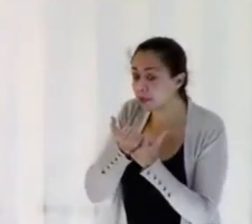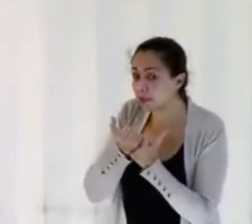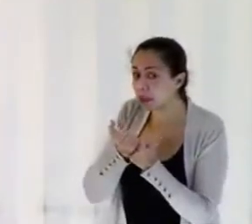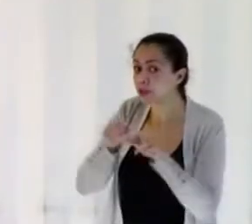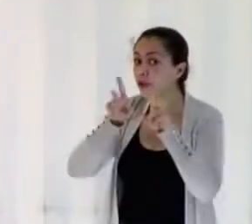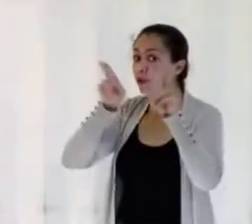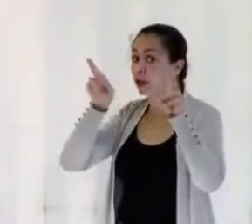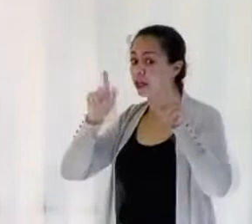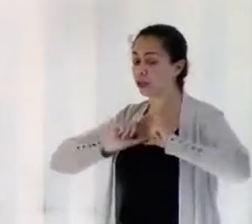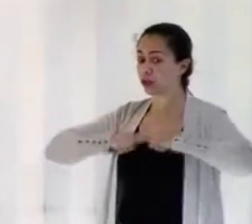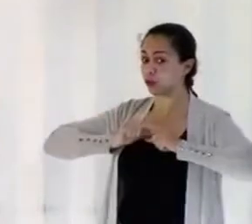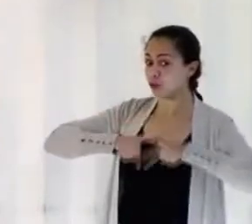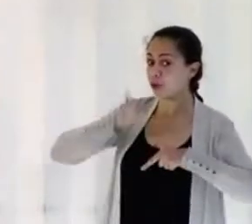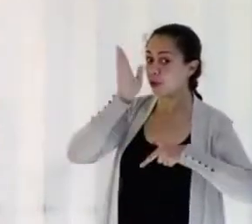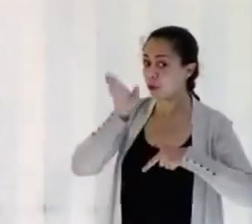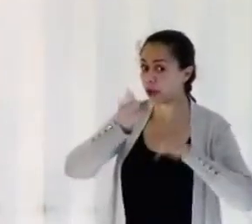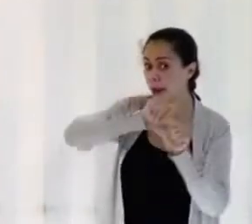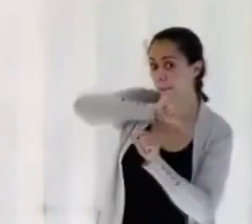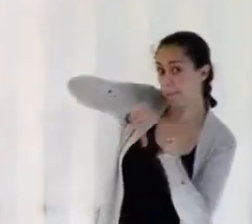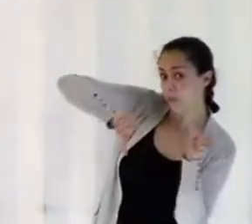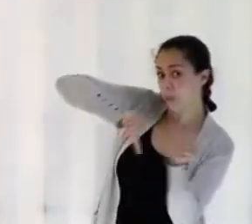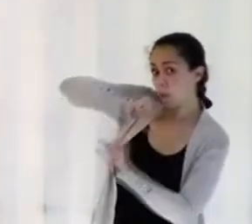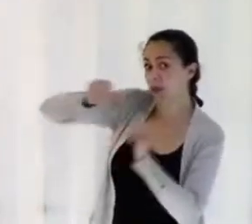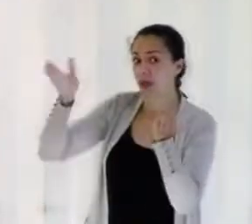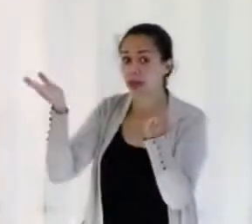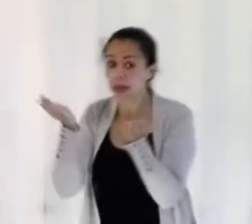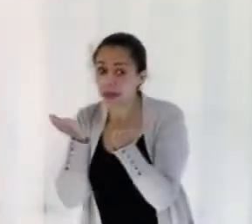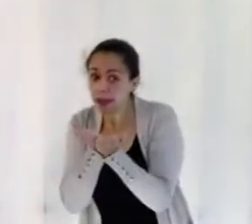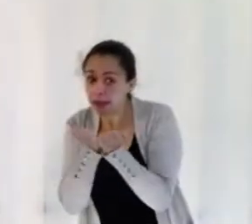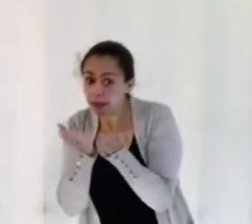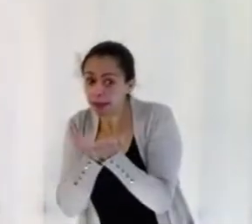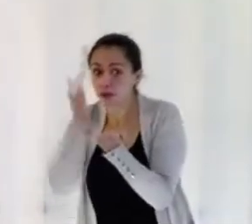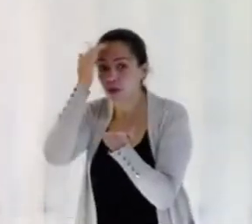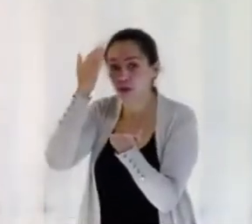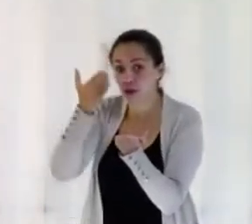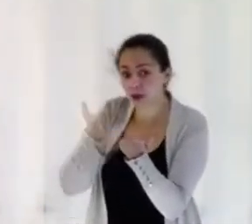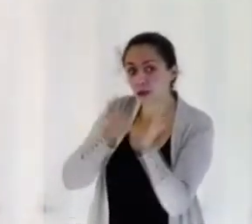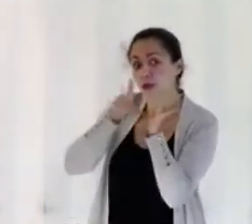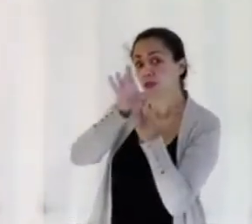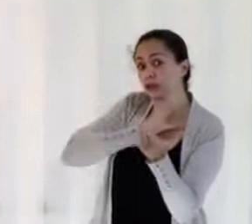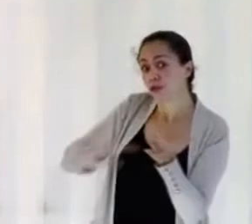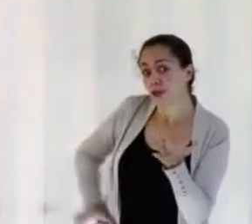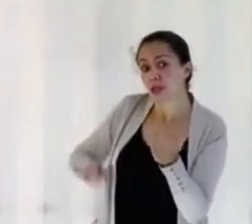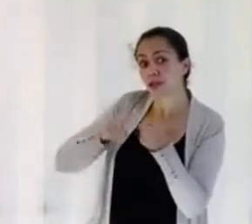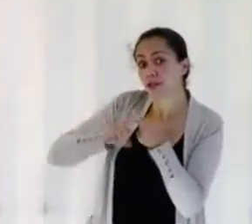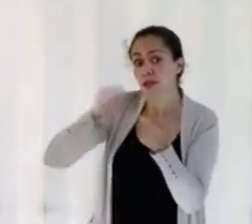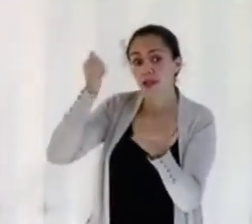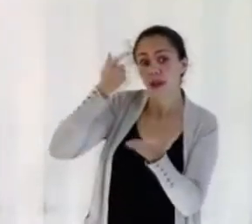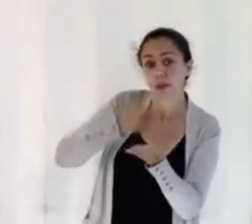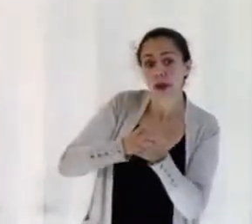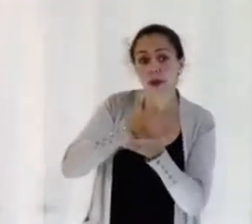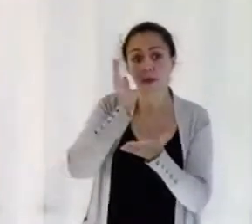judaísmo para viver agora através de Cristo Jesus, aquele que os comprou com o seu próprio